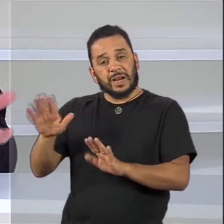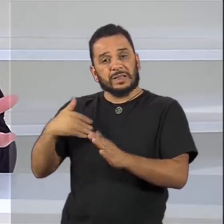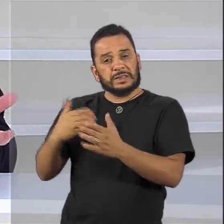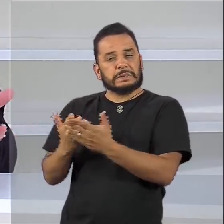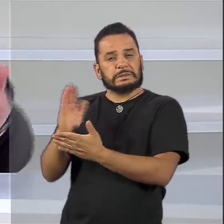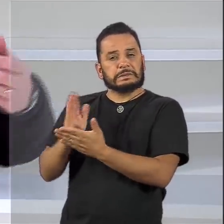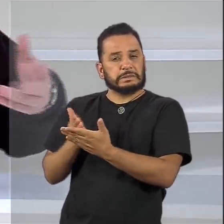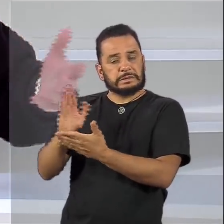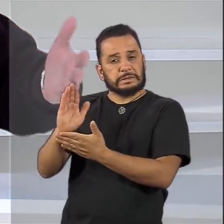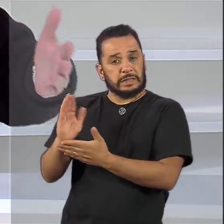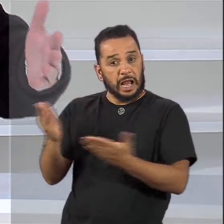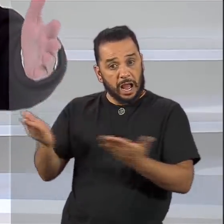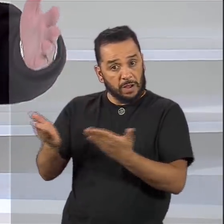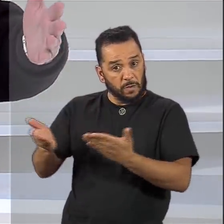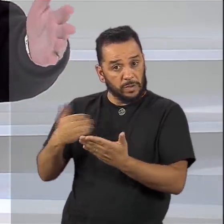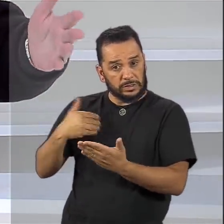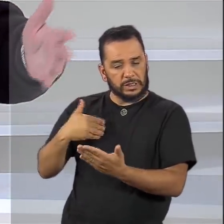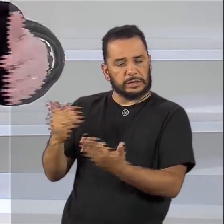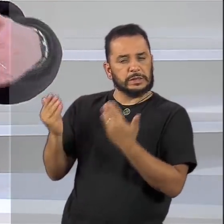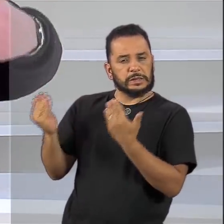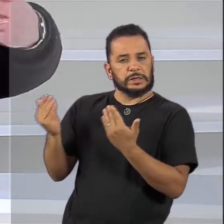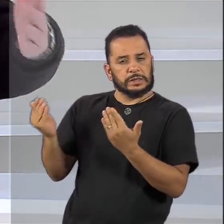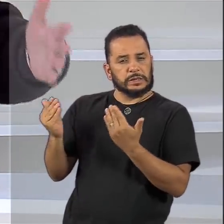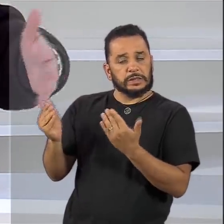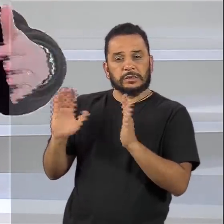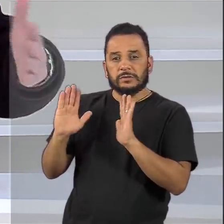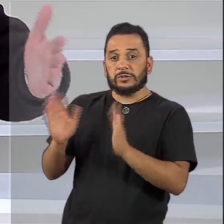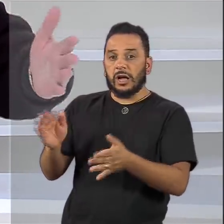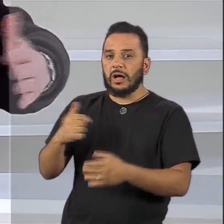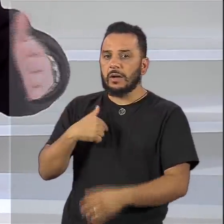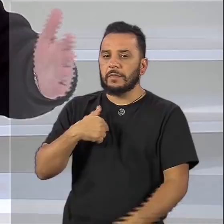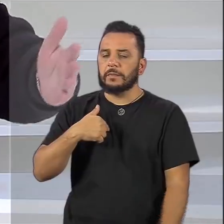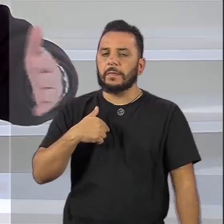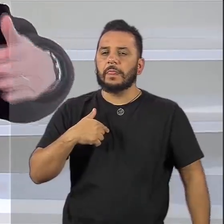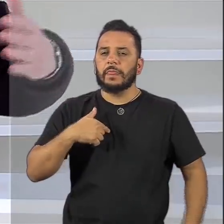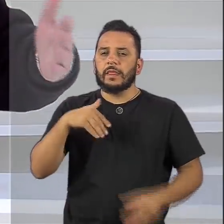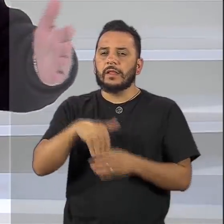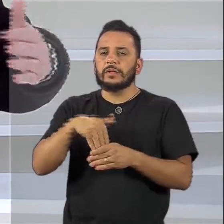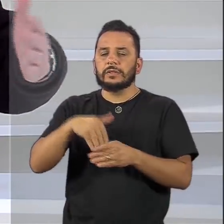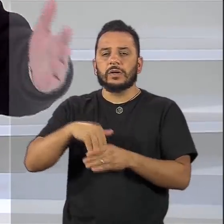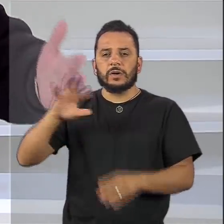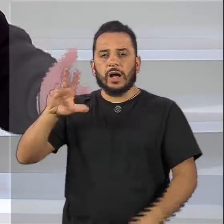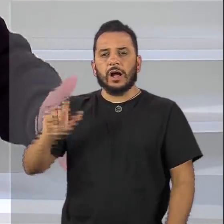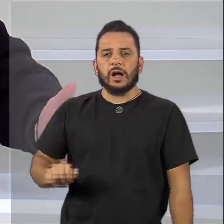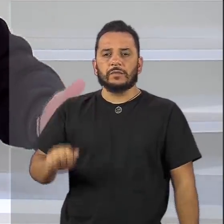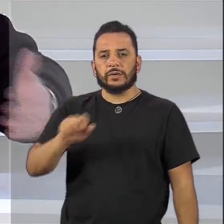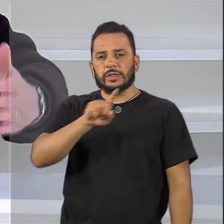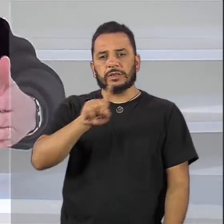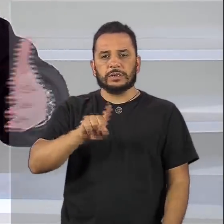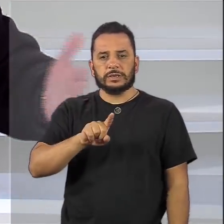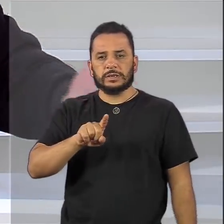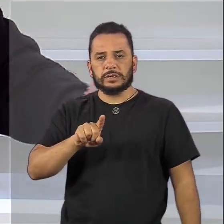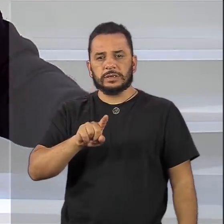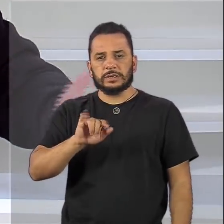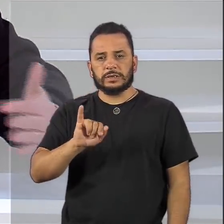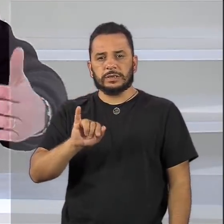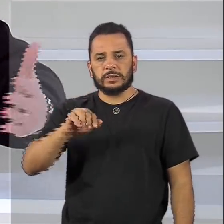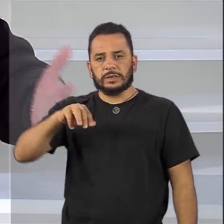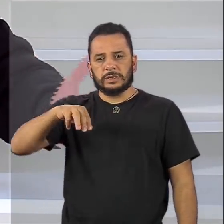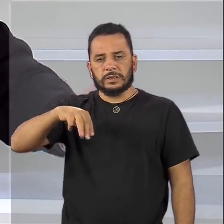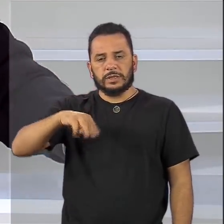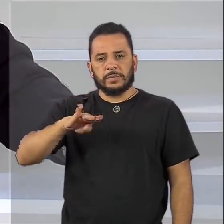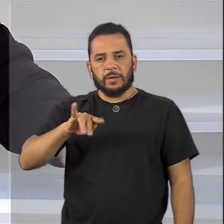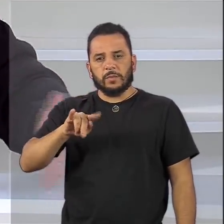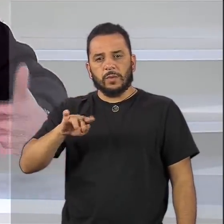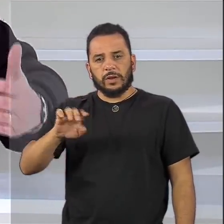contesta esse sistema. A eleição no Zimbábue, embora tenha sido parecida com as anteriores, do Mugabe, etc., o fato é que surgiu um tal de